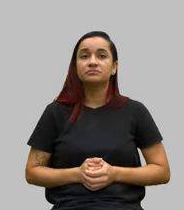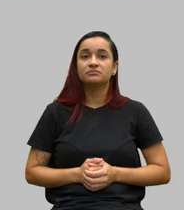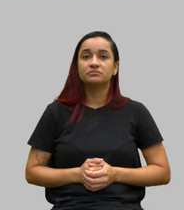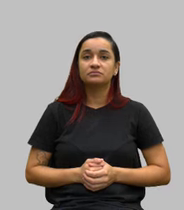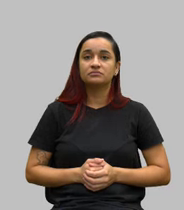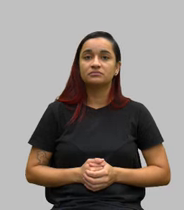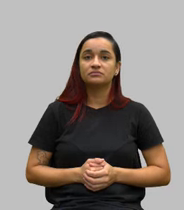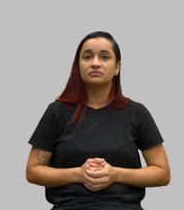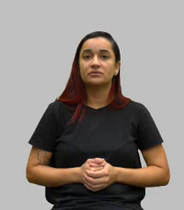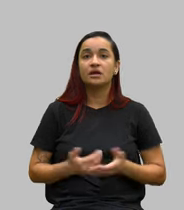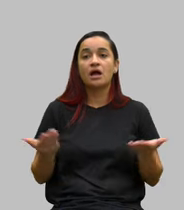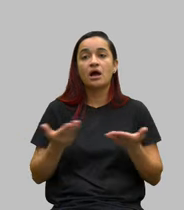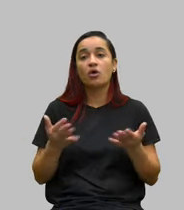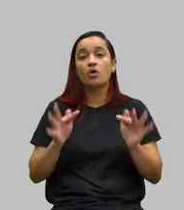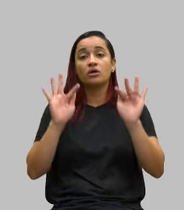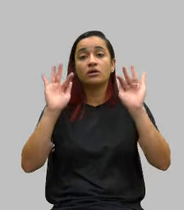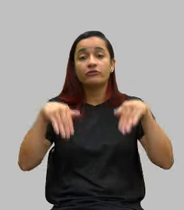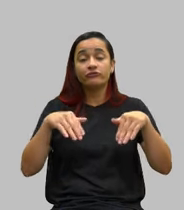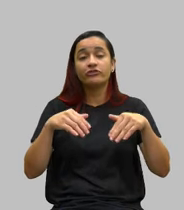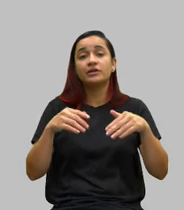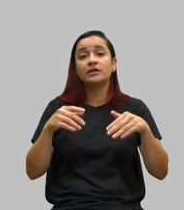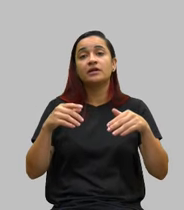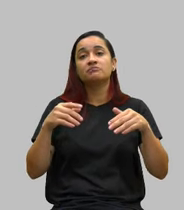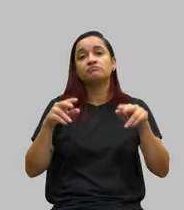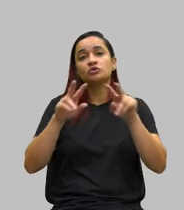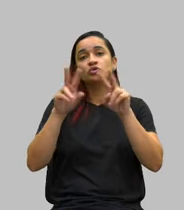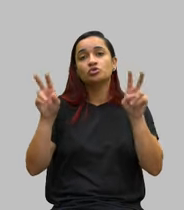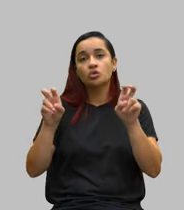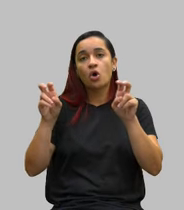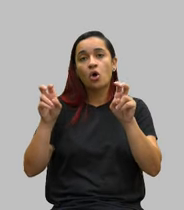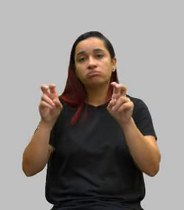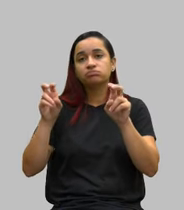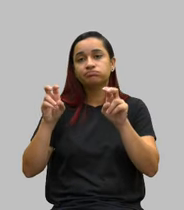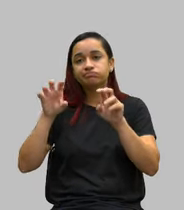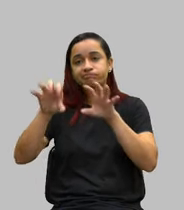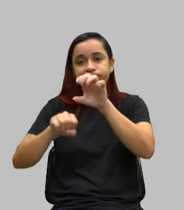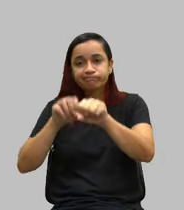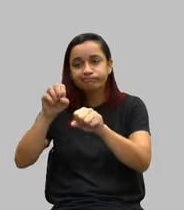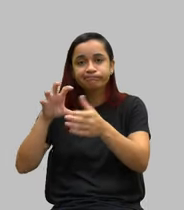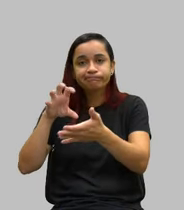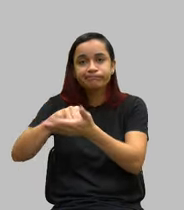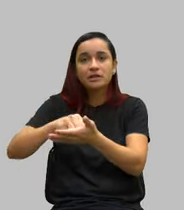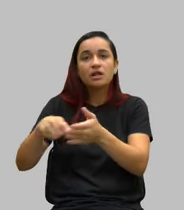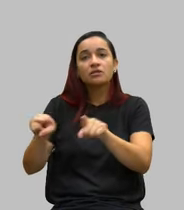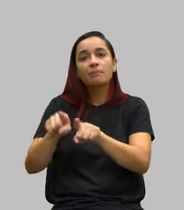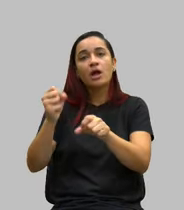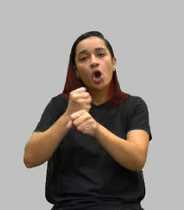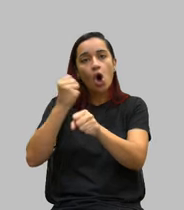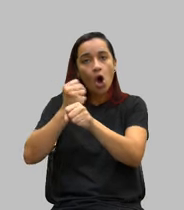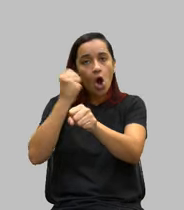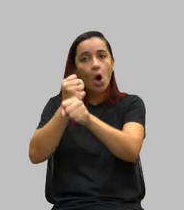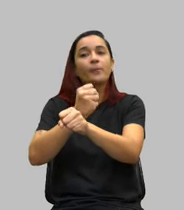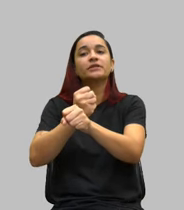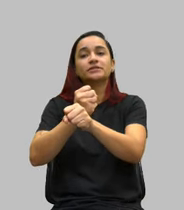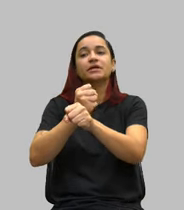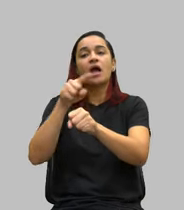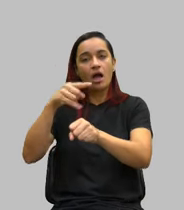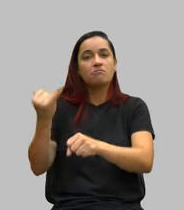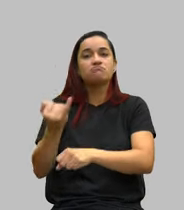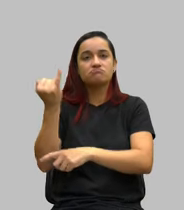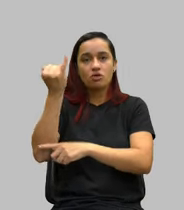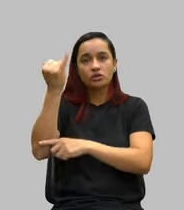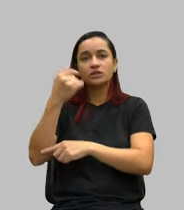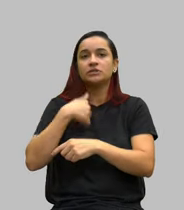e pra gente encerrar com a parte de aquisições e obras que são extremamente importantes então e isso eu tenho que